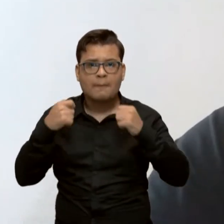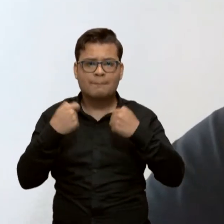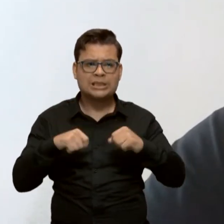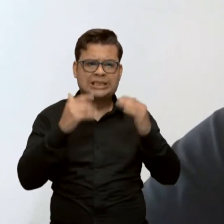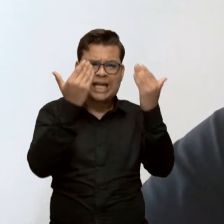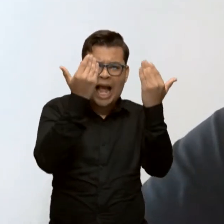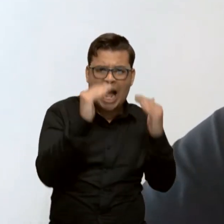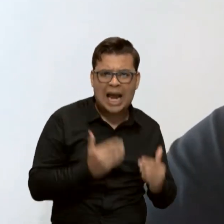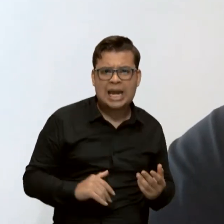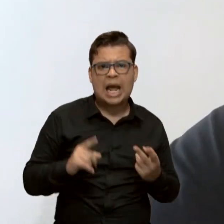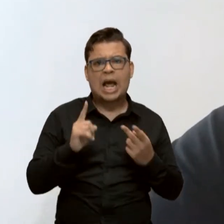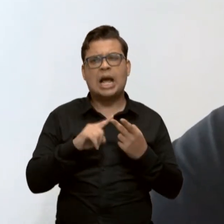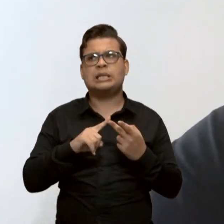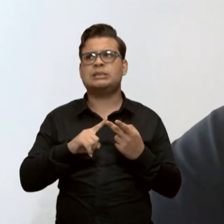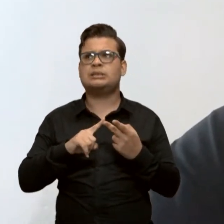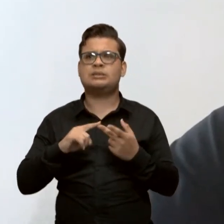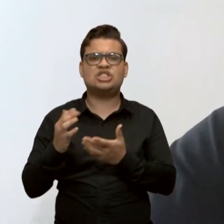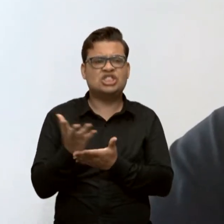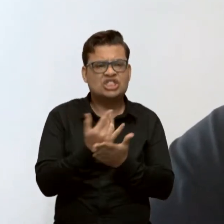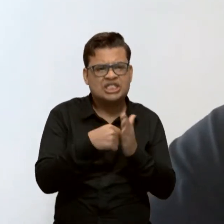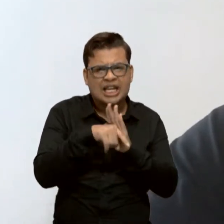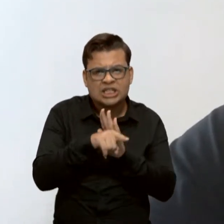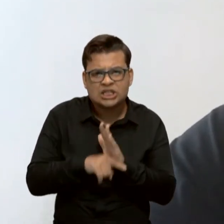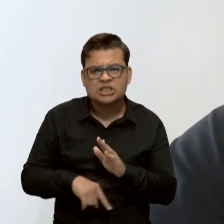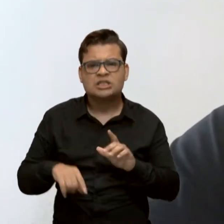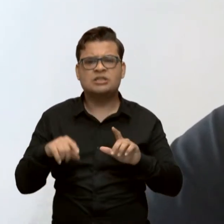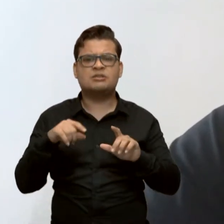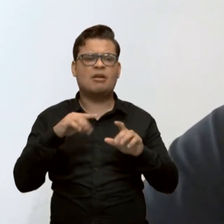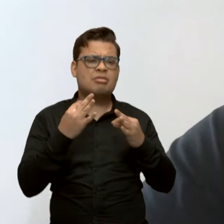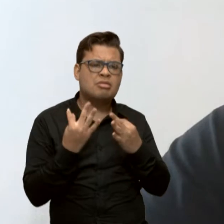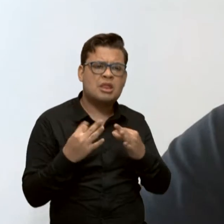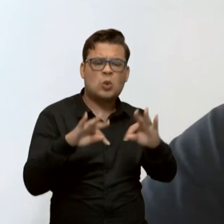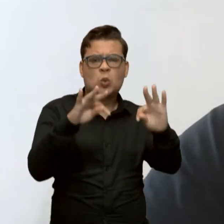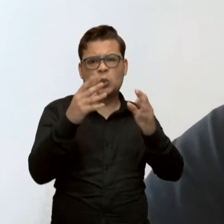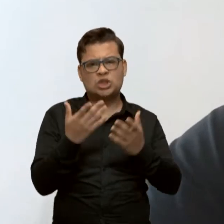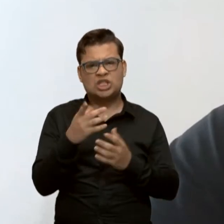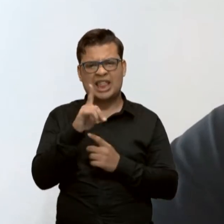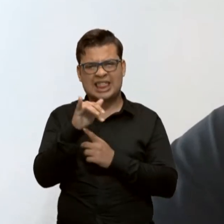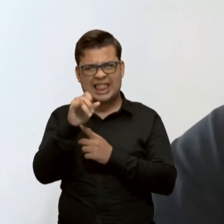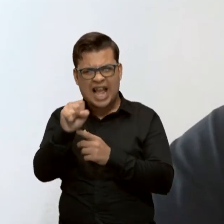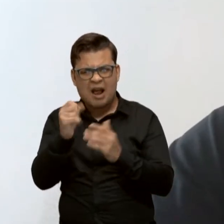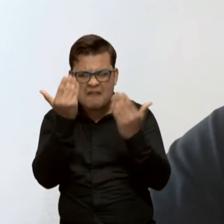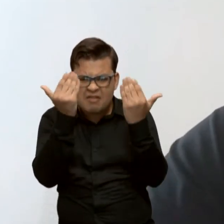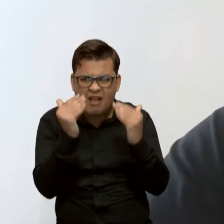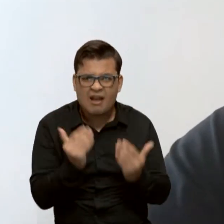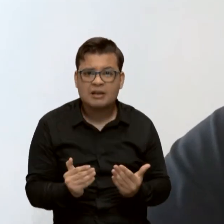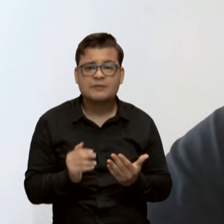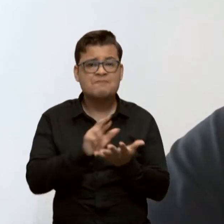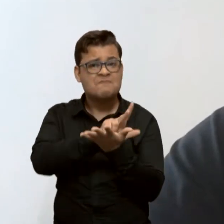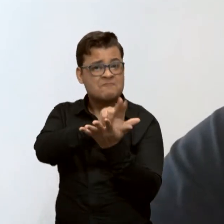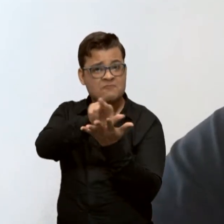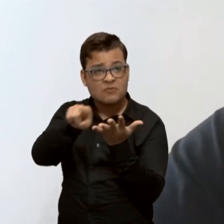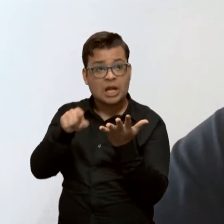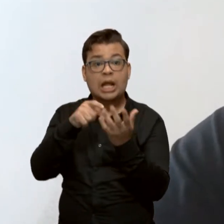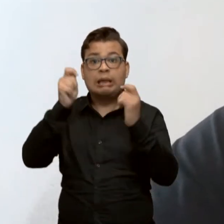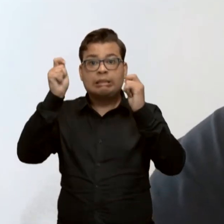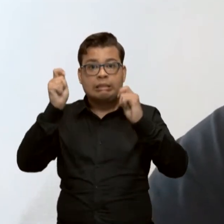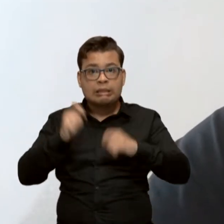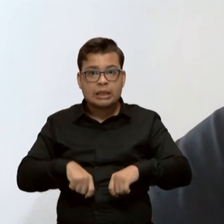de estatística, tecnologia, análise de dados, para conseguir gerar insights